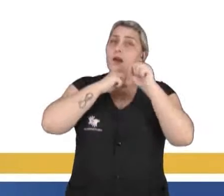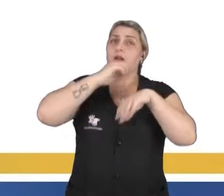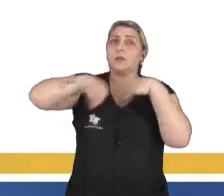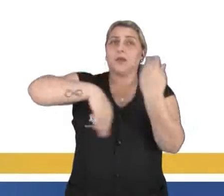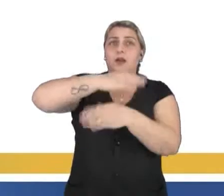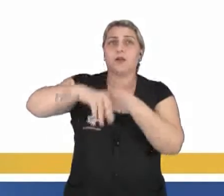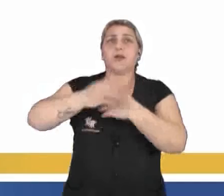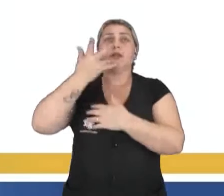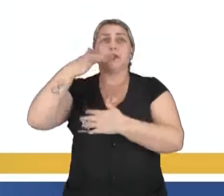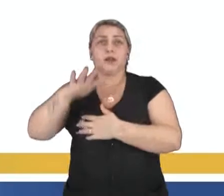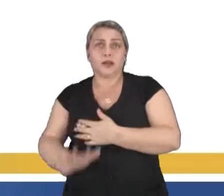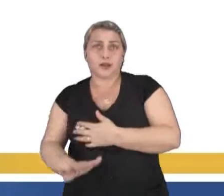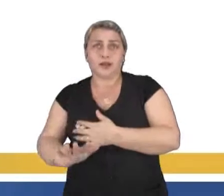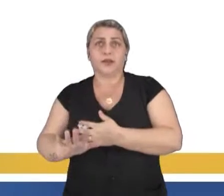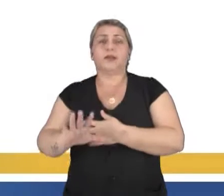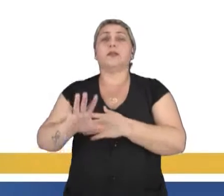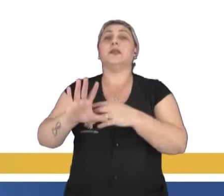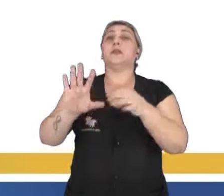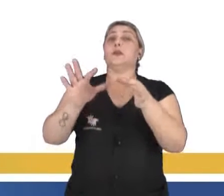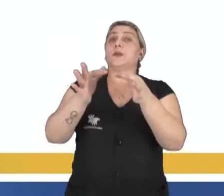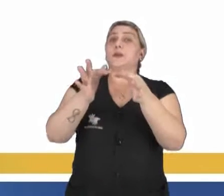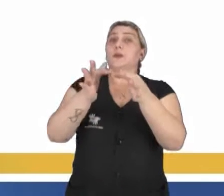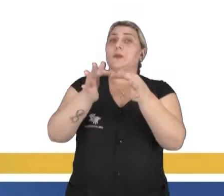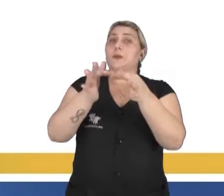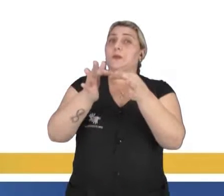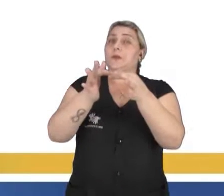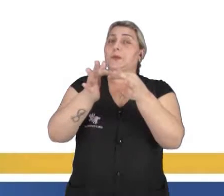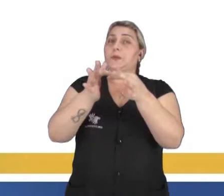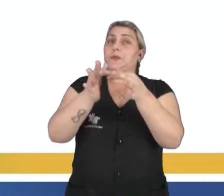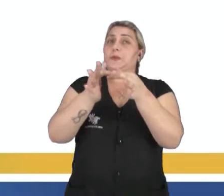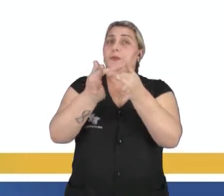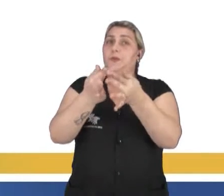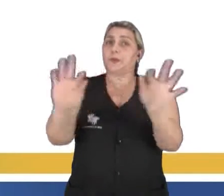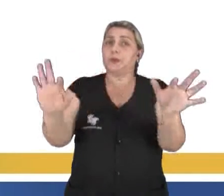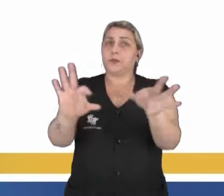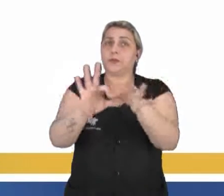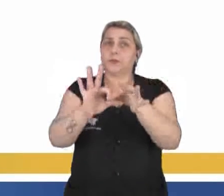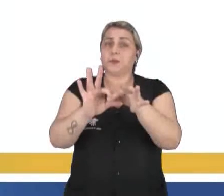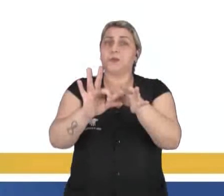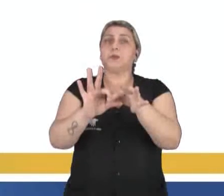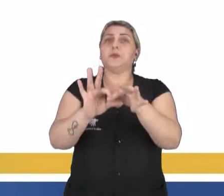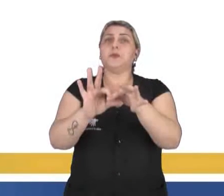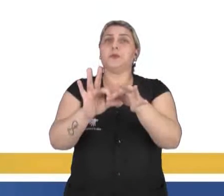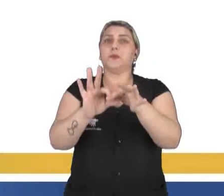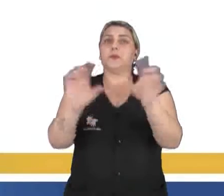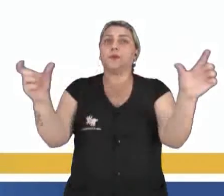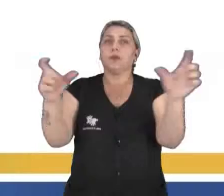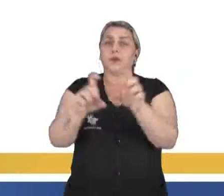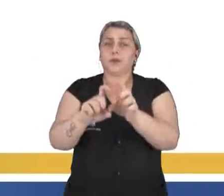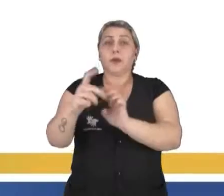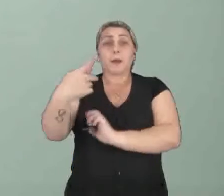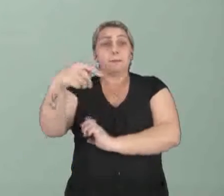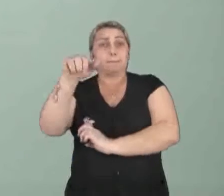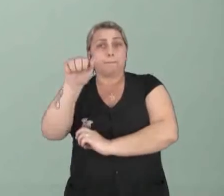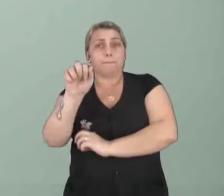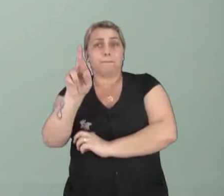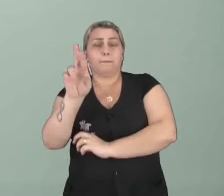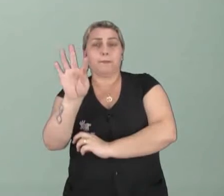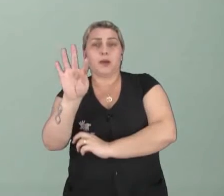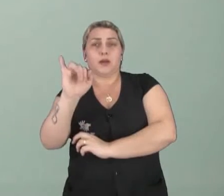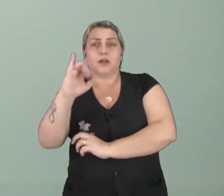reduzida de particípio então vejam aí sempre o verbo é que vai determinar